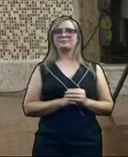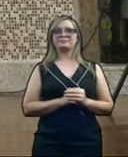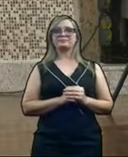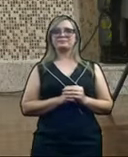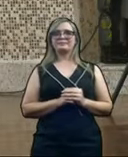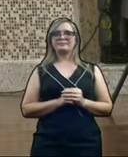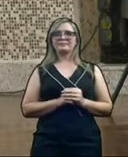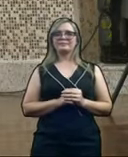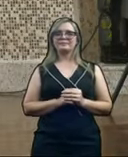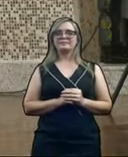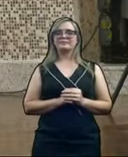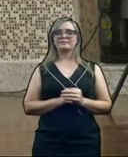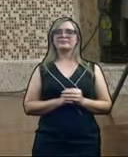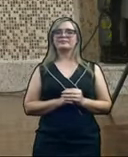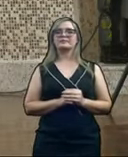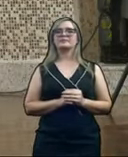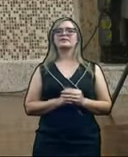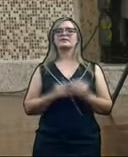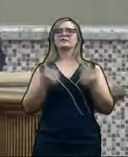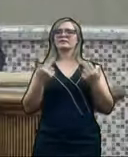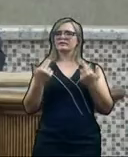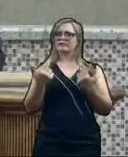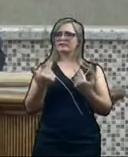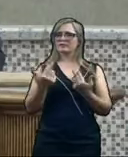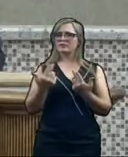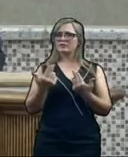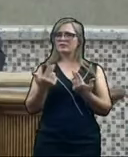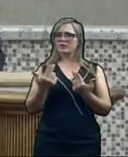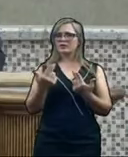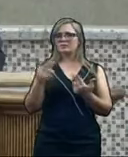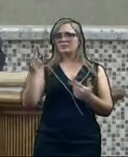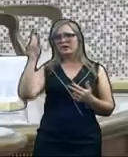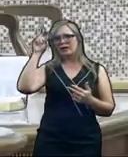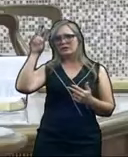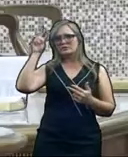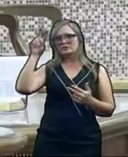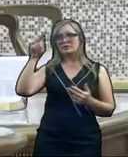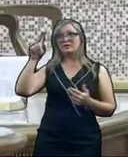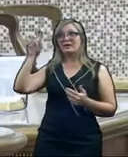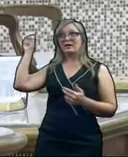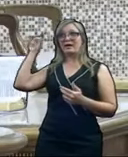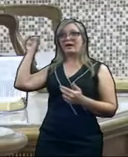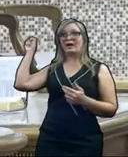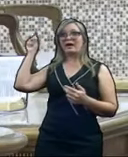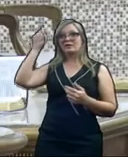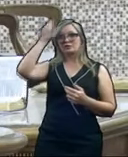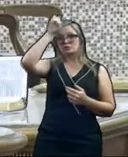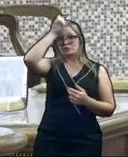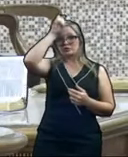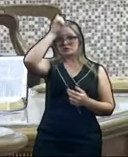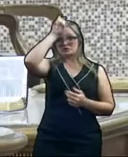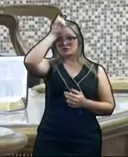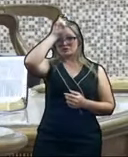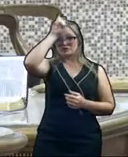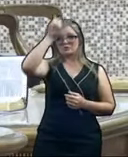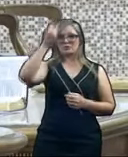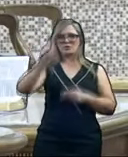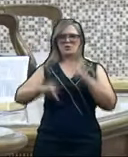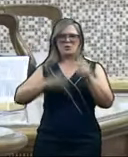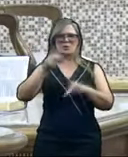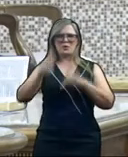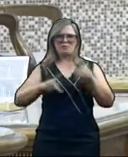e eles não teria ânimo por muitas vezes nós só queremos a Vitória e pensamos na